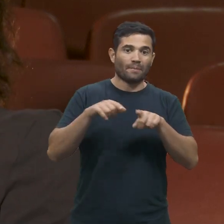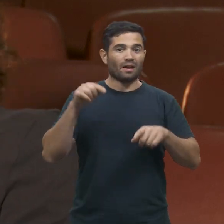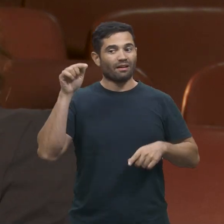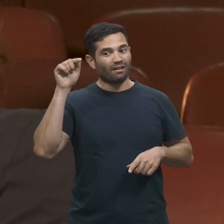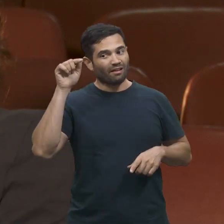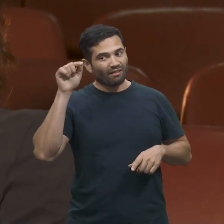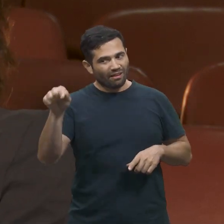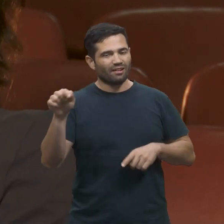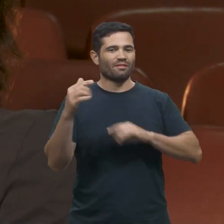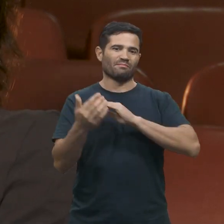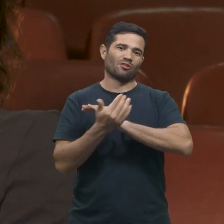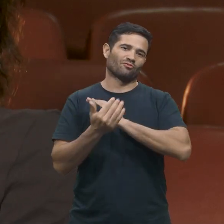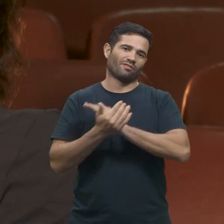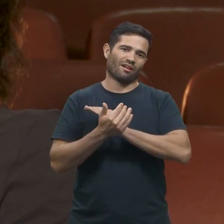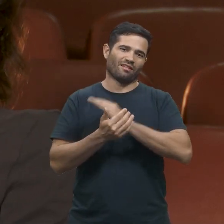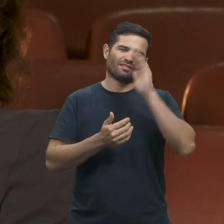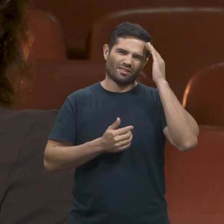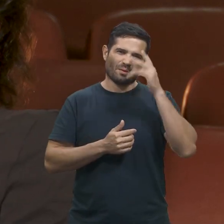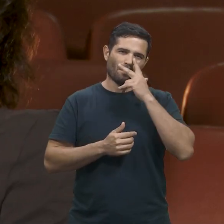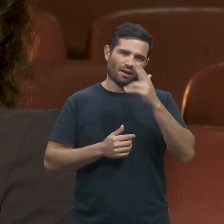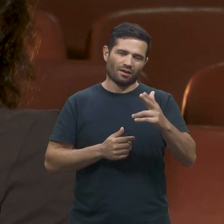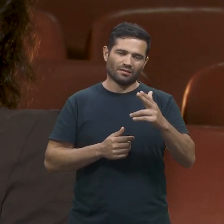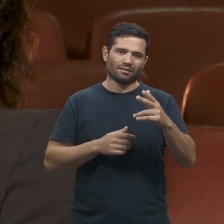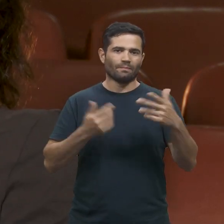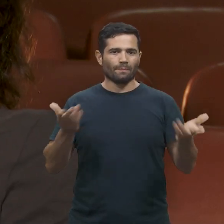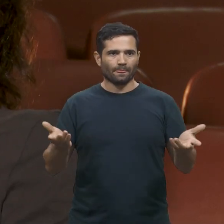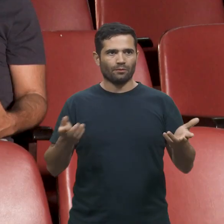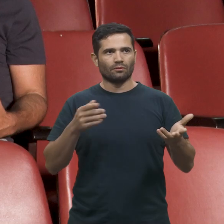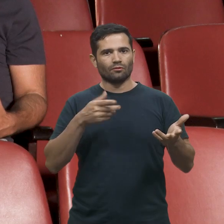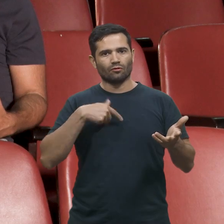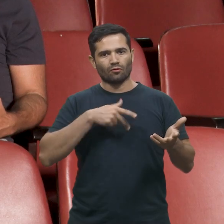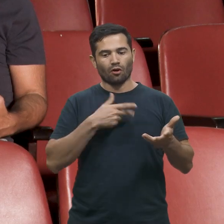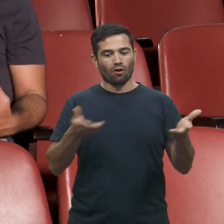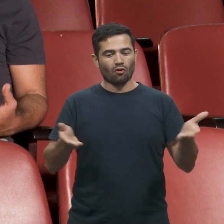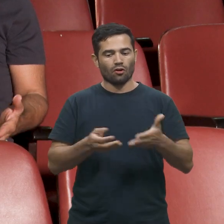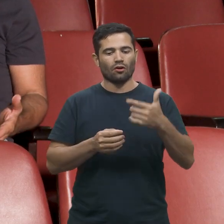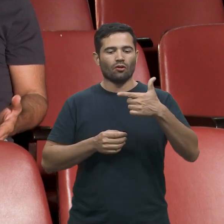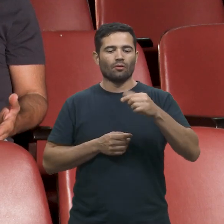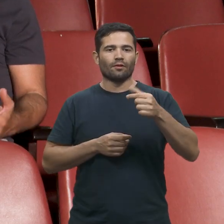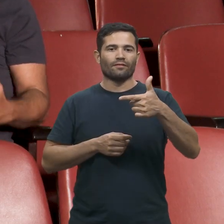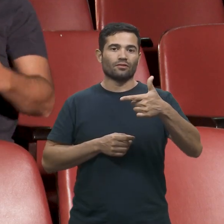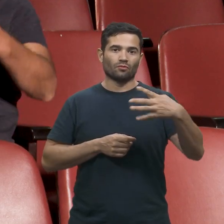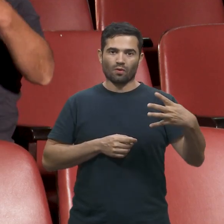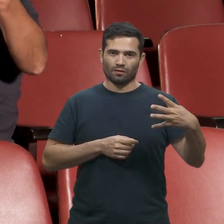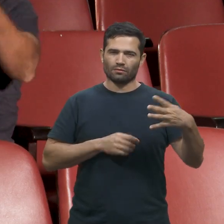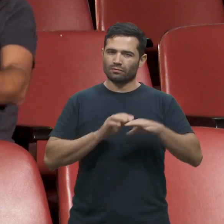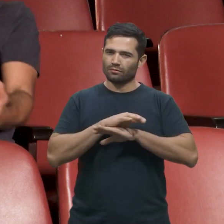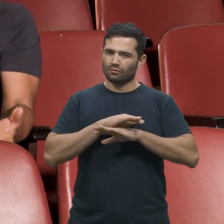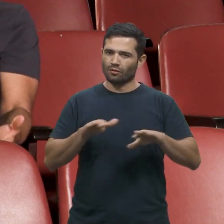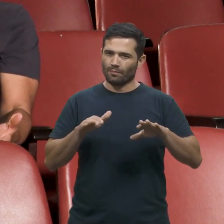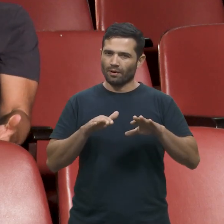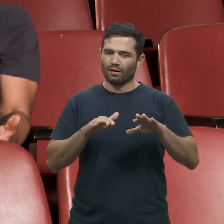levá-lo. E o Crianceiras hoje, que a gente está falando em 2024, só para a gente